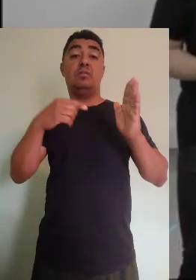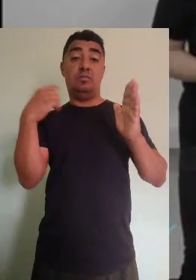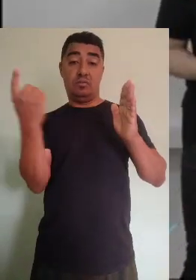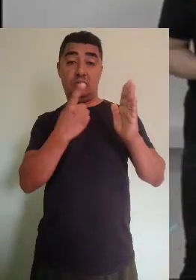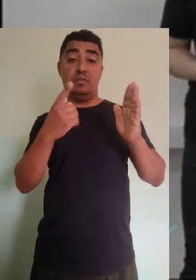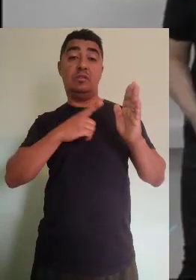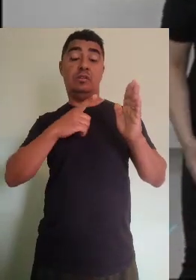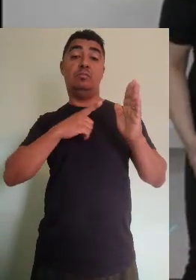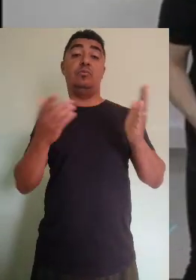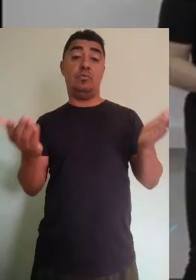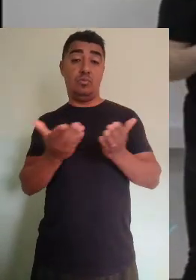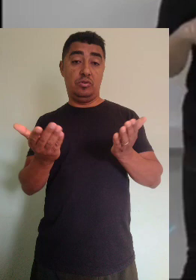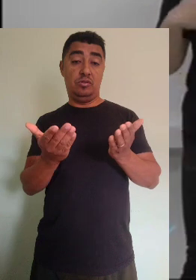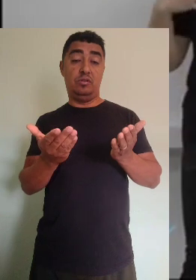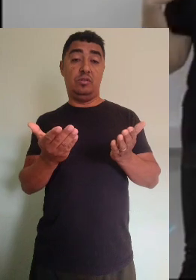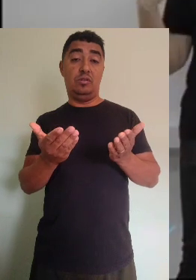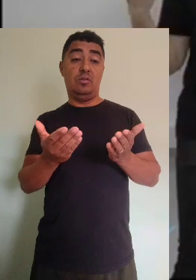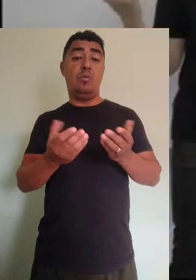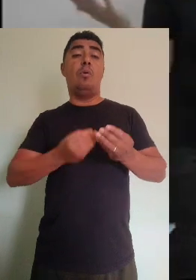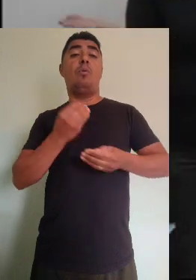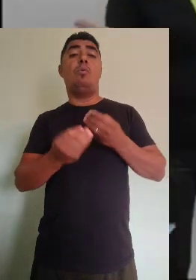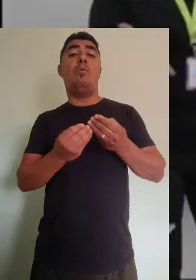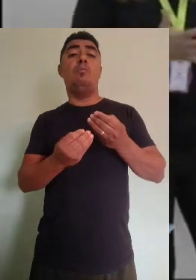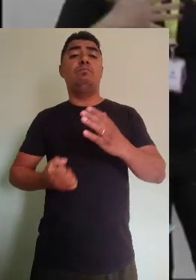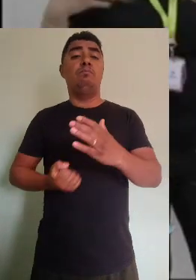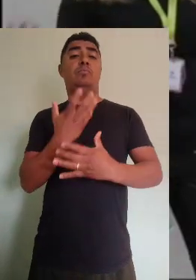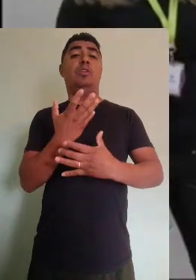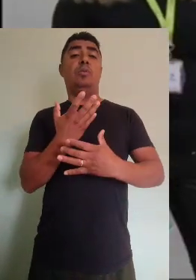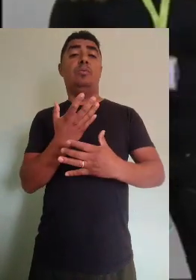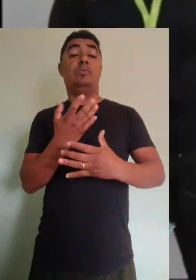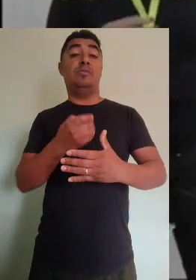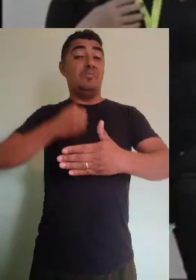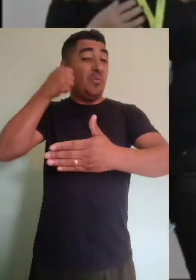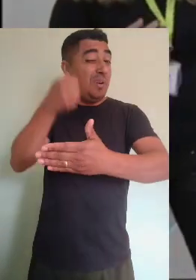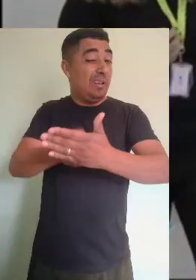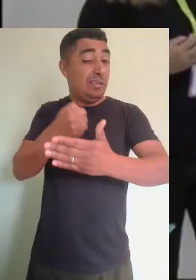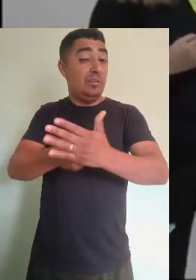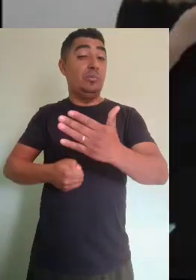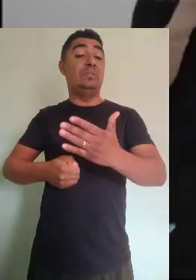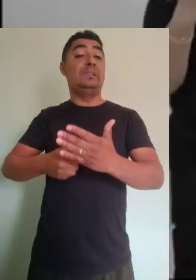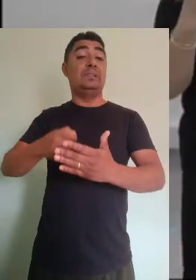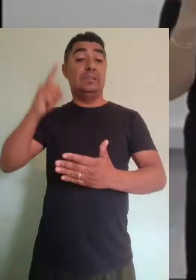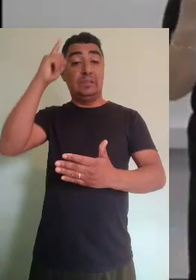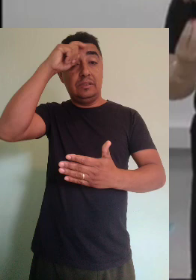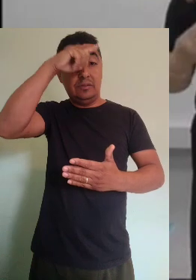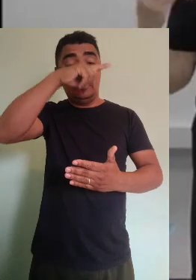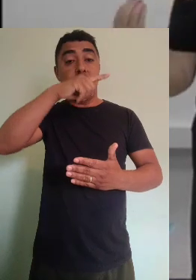foram frutos, na verdade, de uma luta, foram frutos de